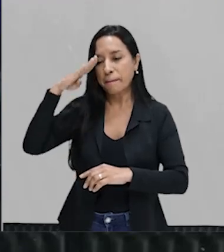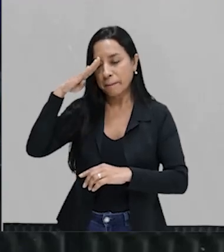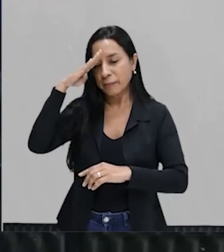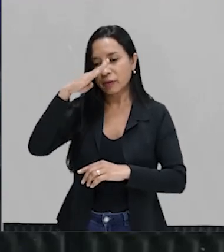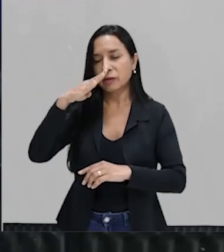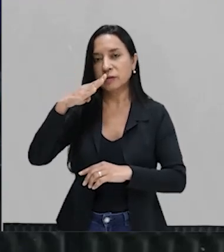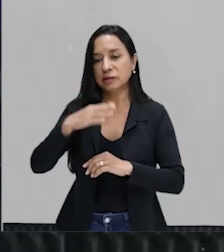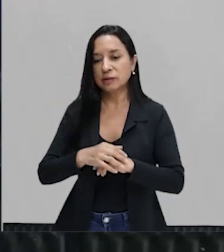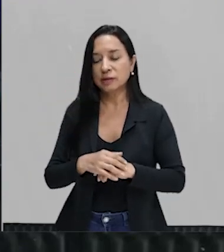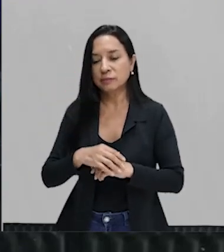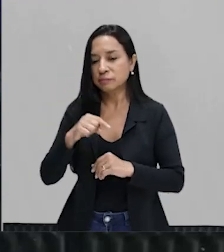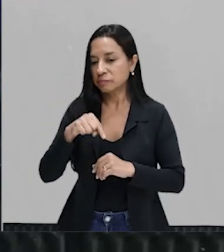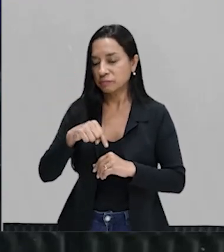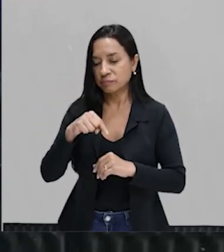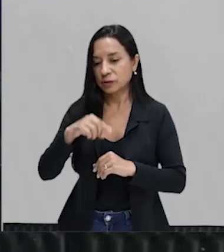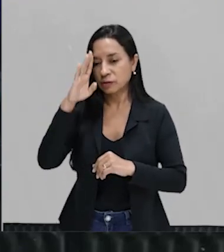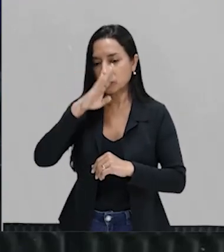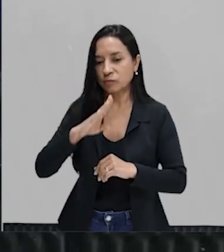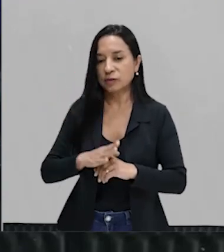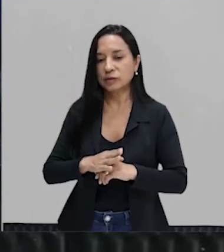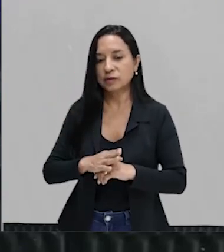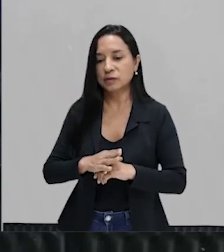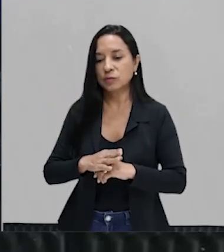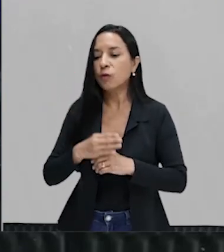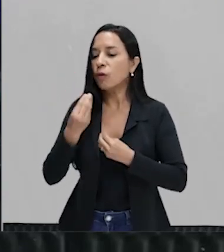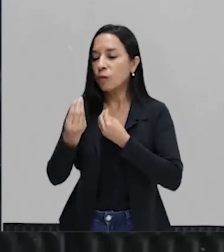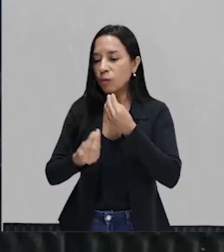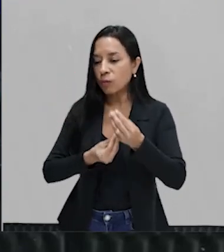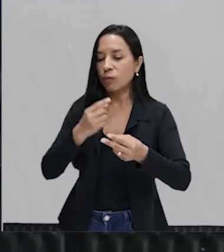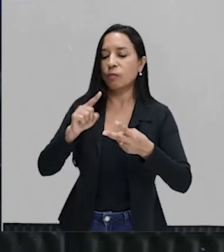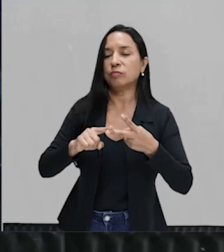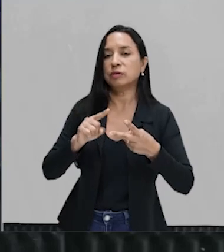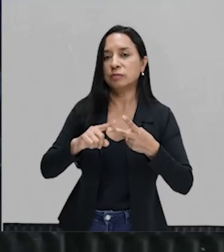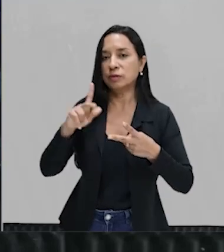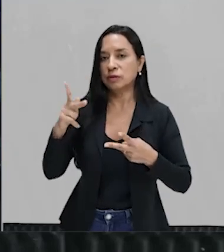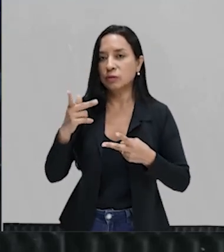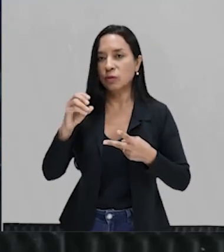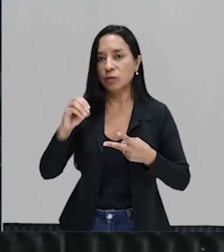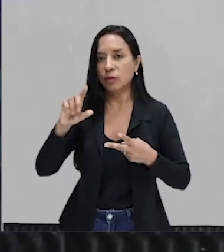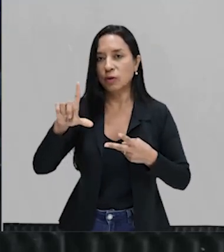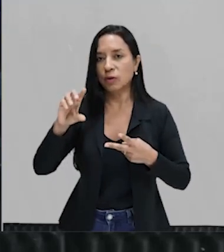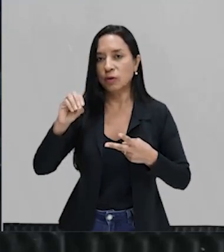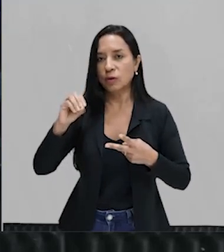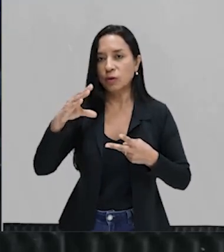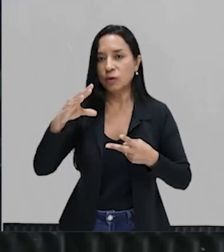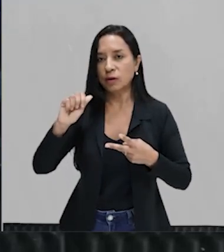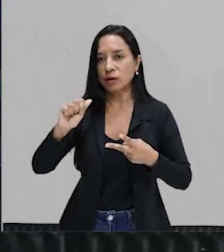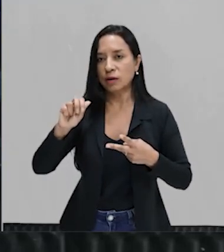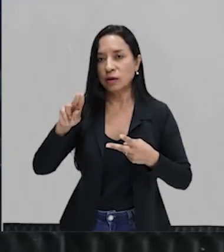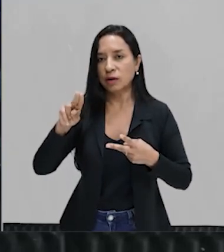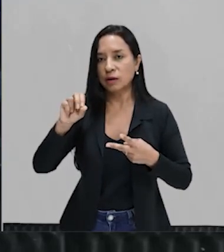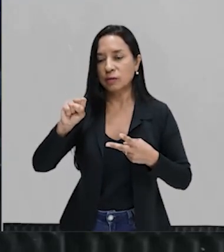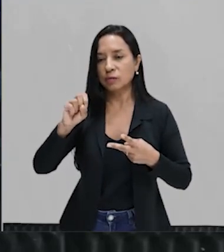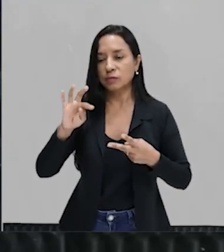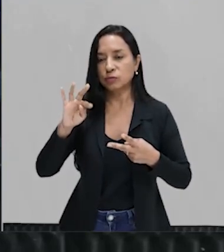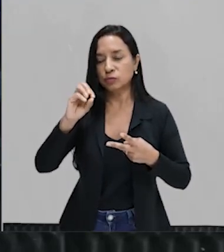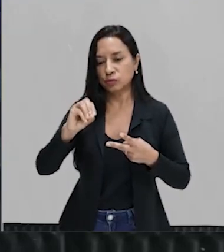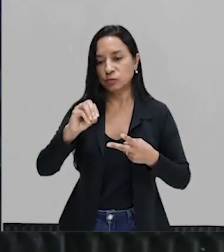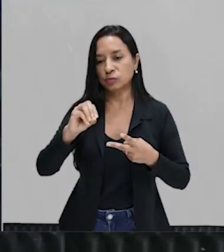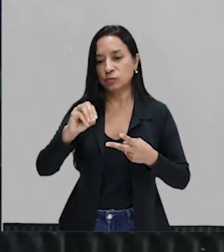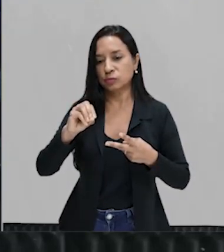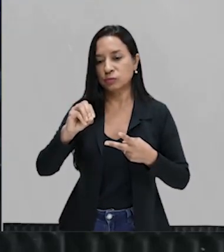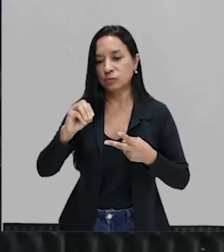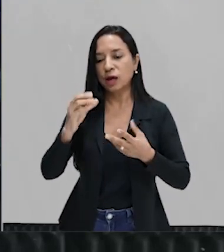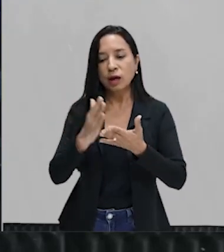Holocausto. Existem determinados setores da sociedade atual que aproveitam, inclusive, as redes sociais para